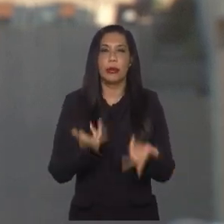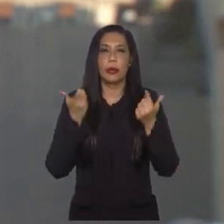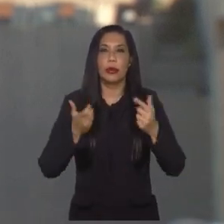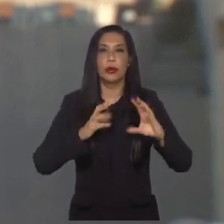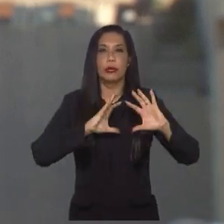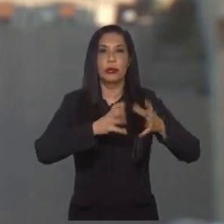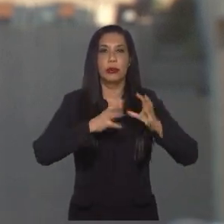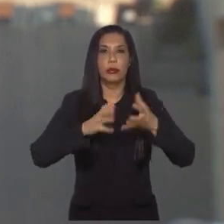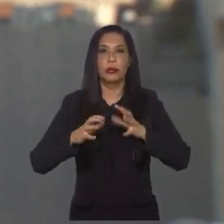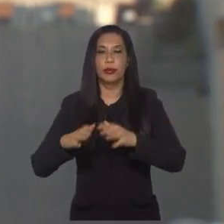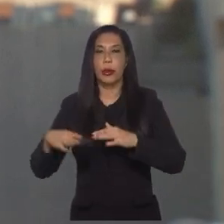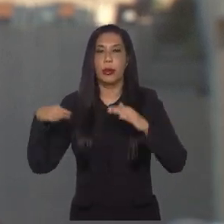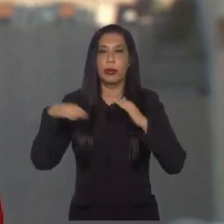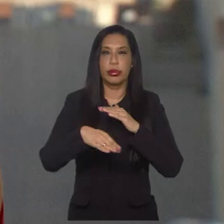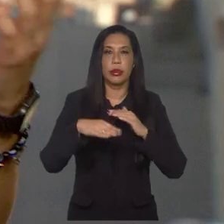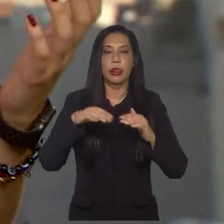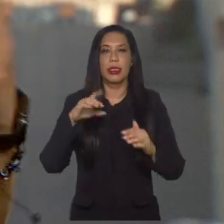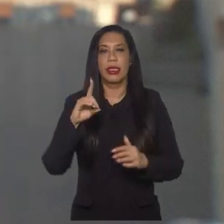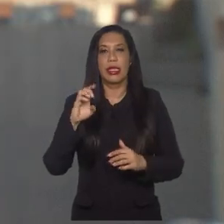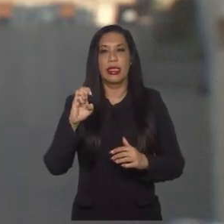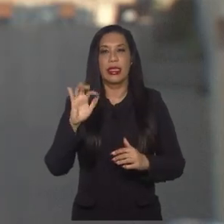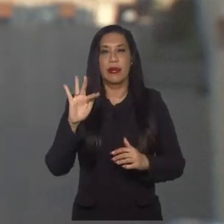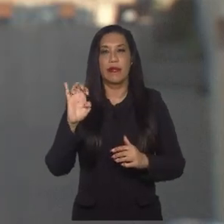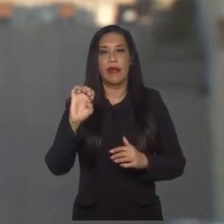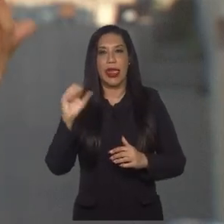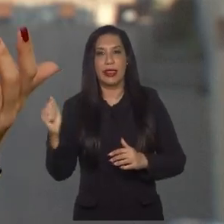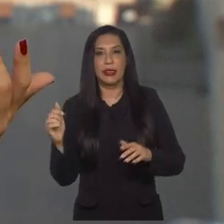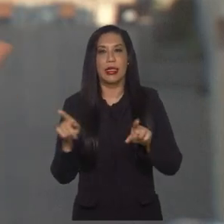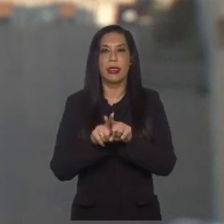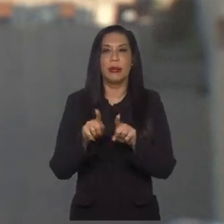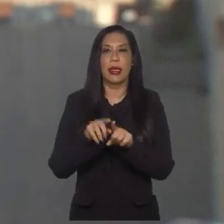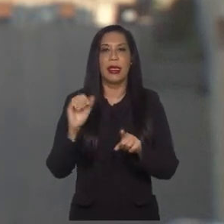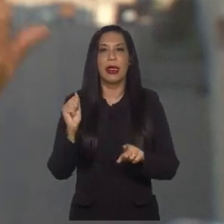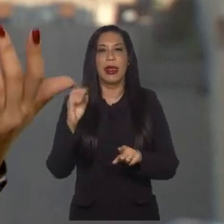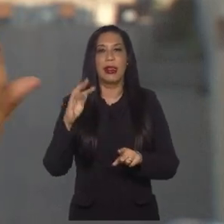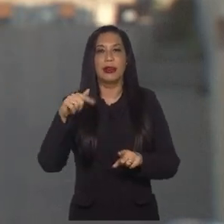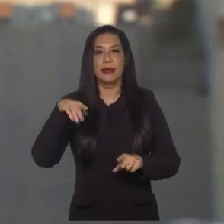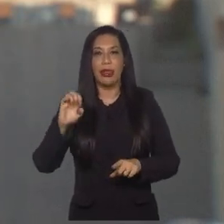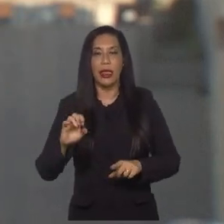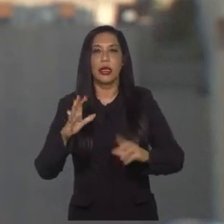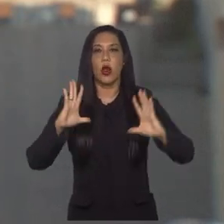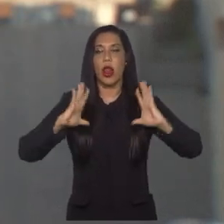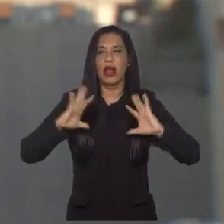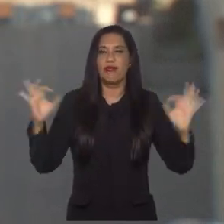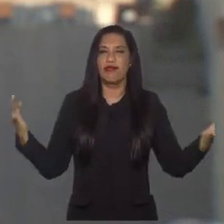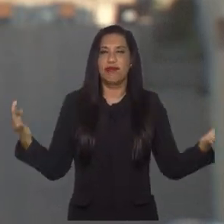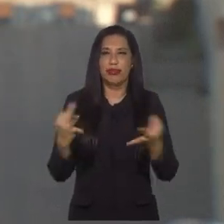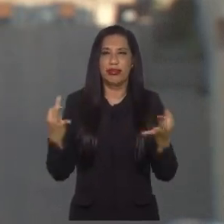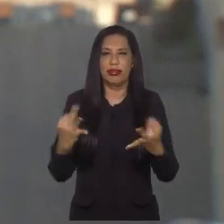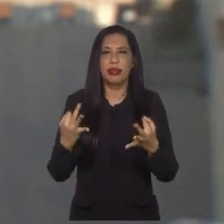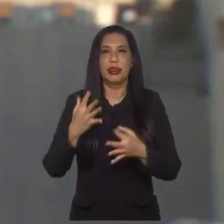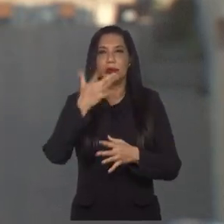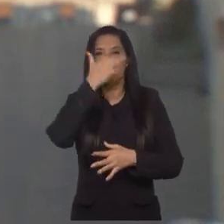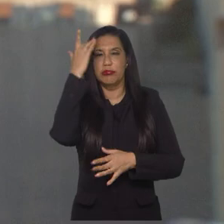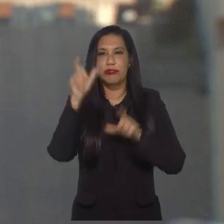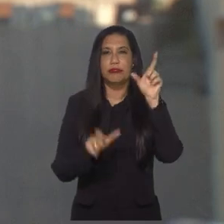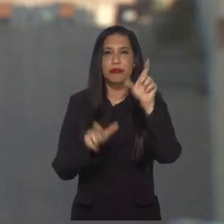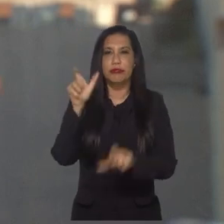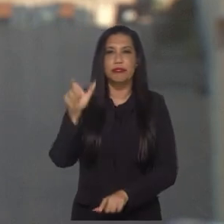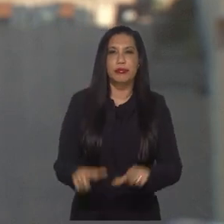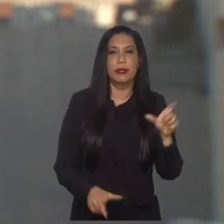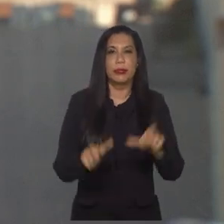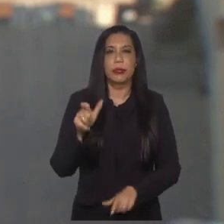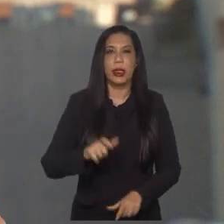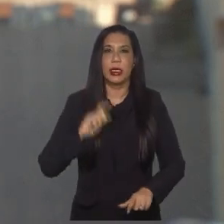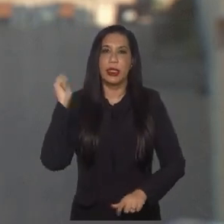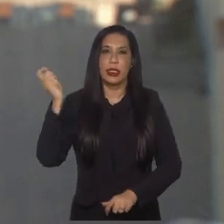setores defensivo, ofensivo, meio de campo, goleiras incríveis, absurdas. Uma presença fortíssima dessas jogadoras